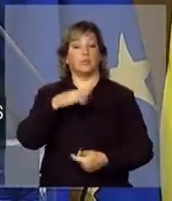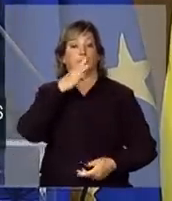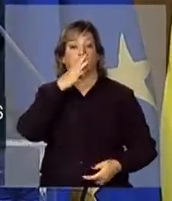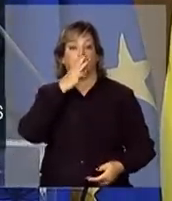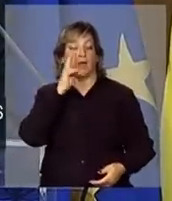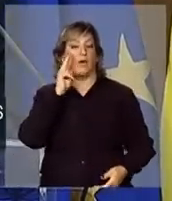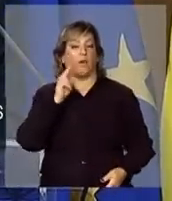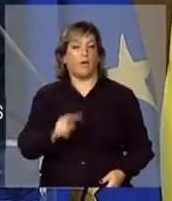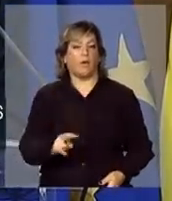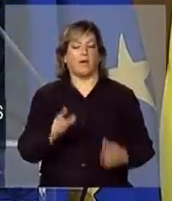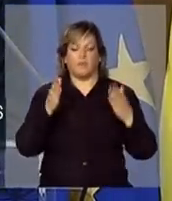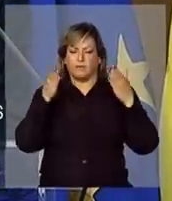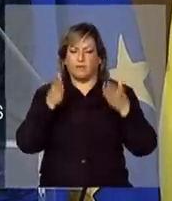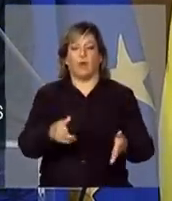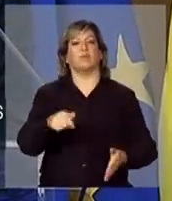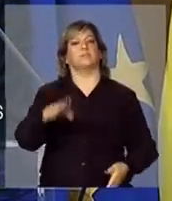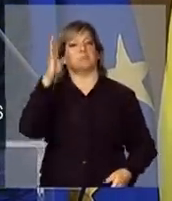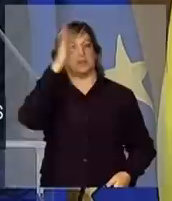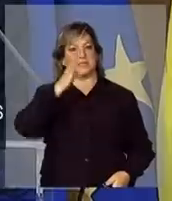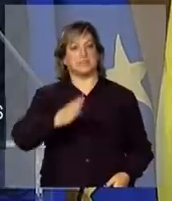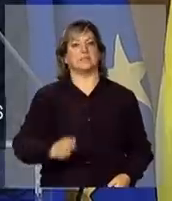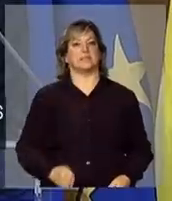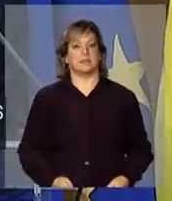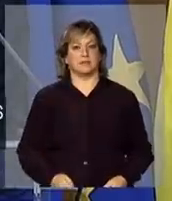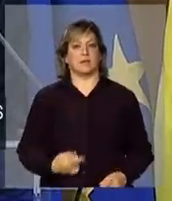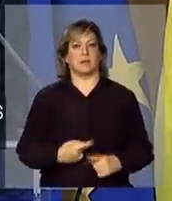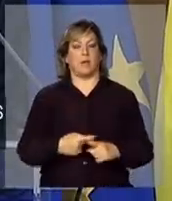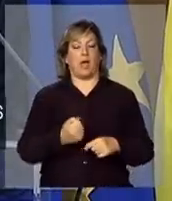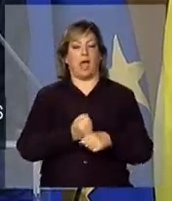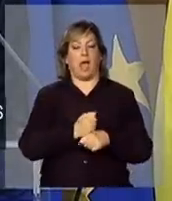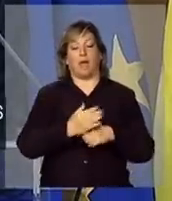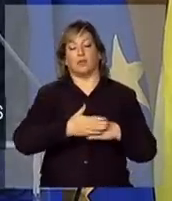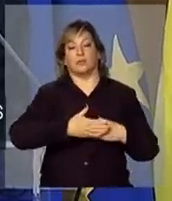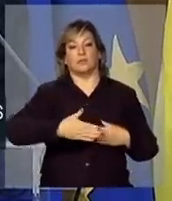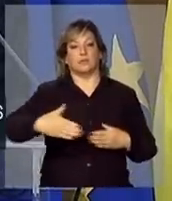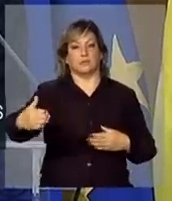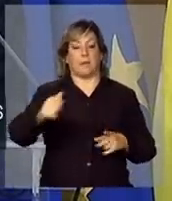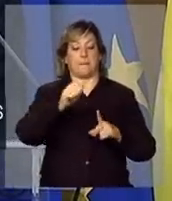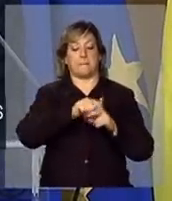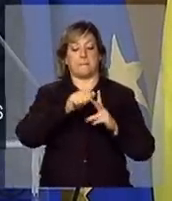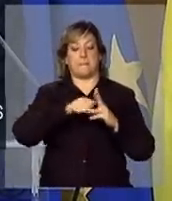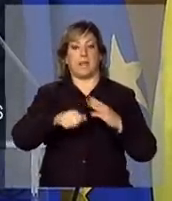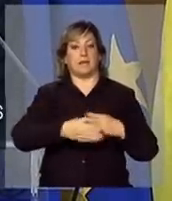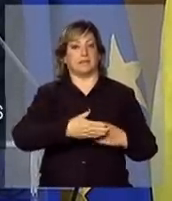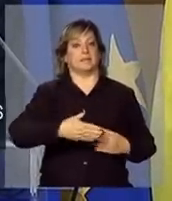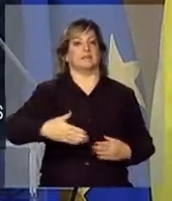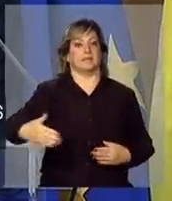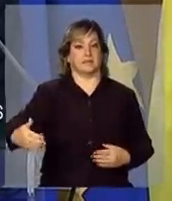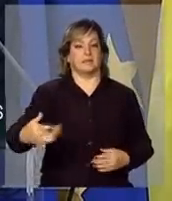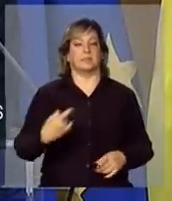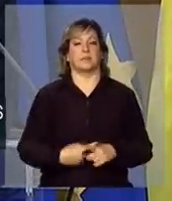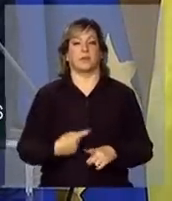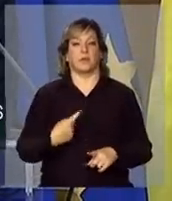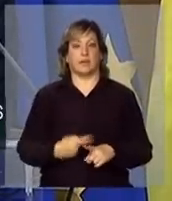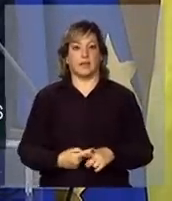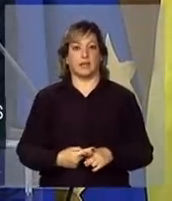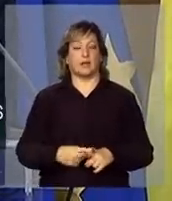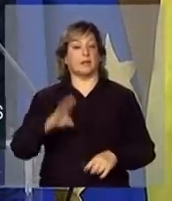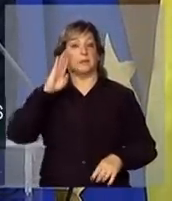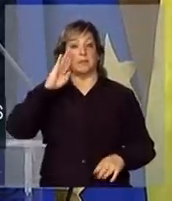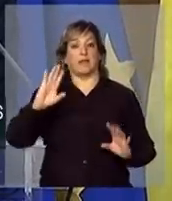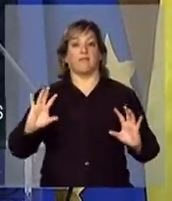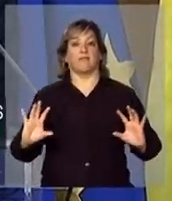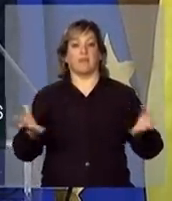vez mais focados no Brasil nos anos por vir, nos meses por vir, inclusive, à medida que os principais